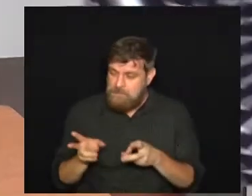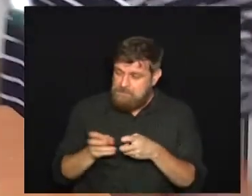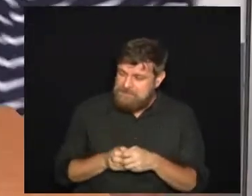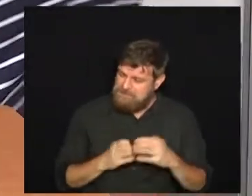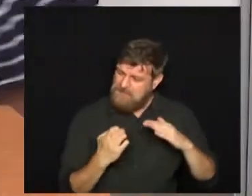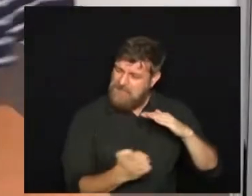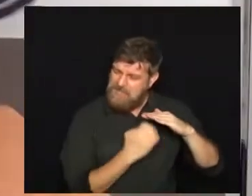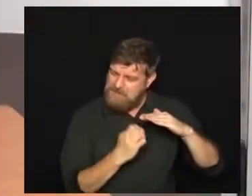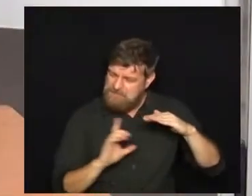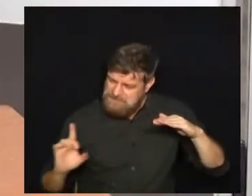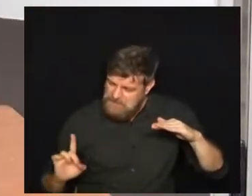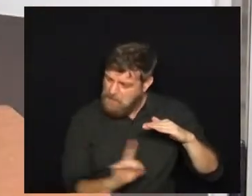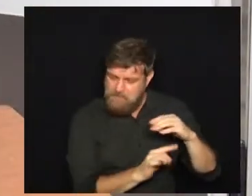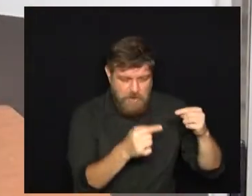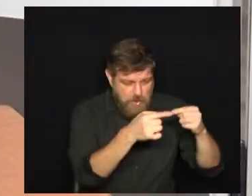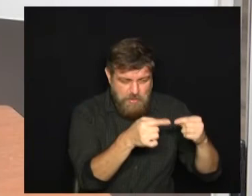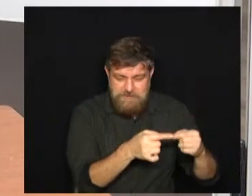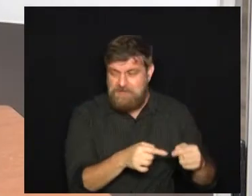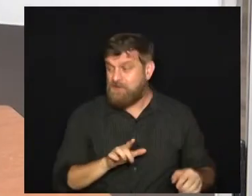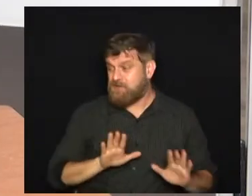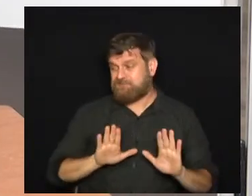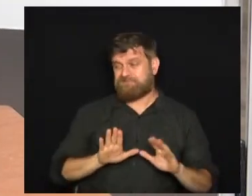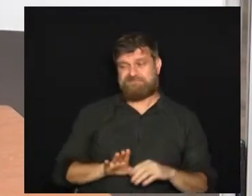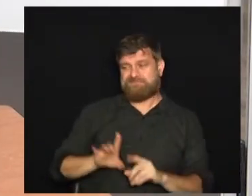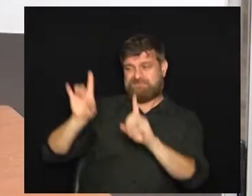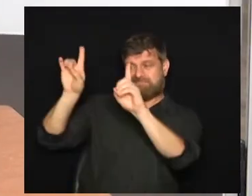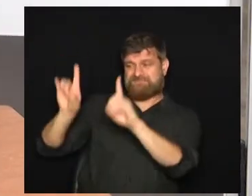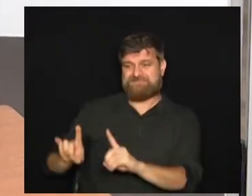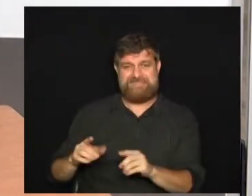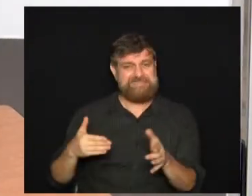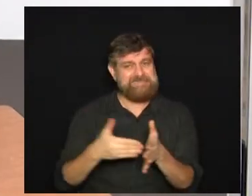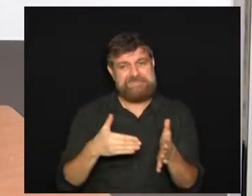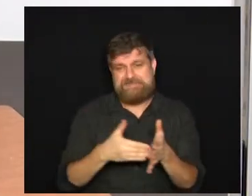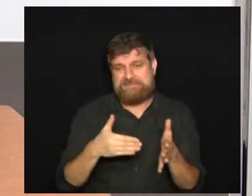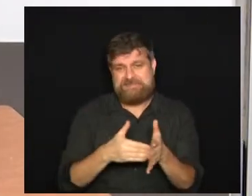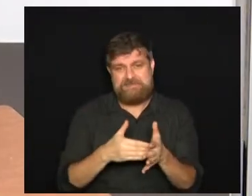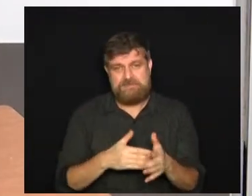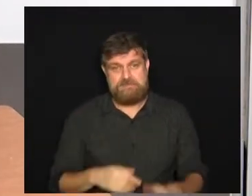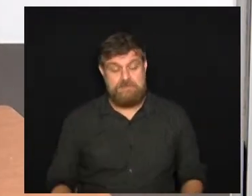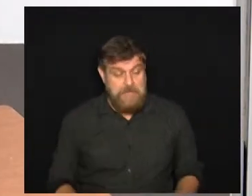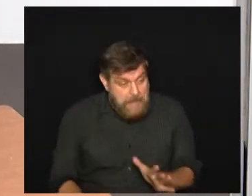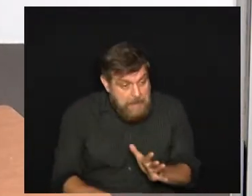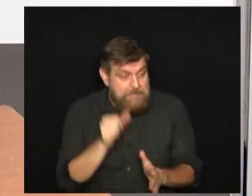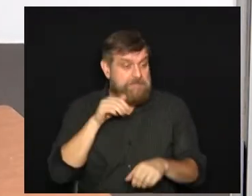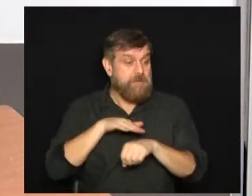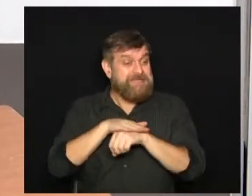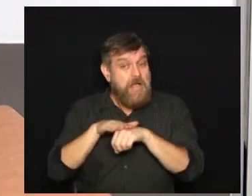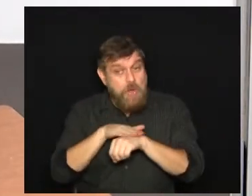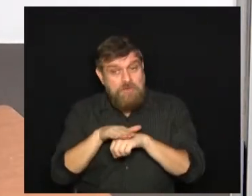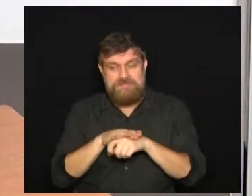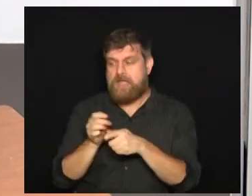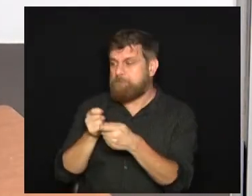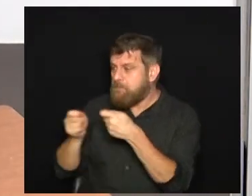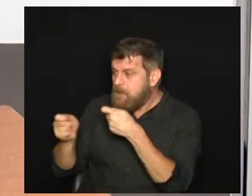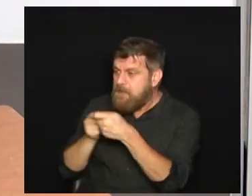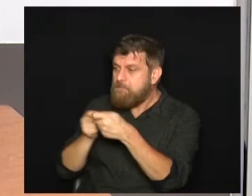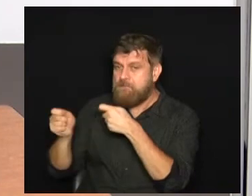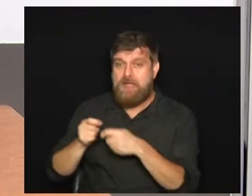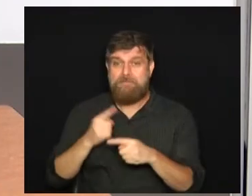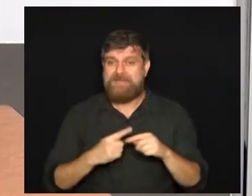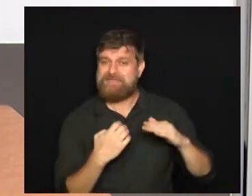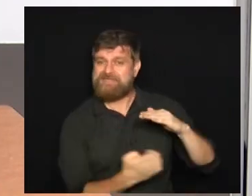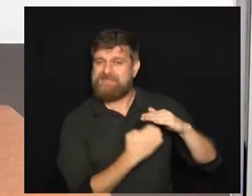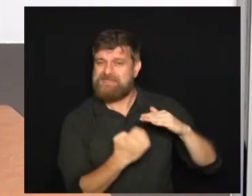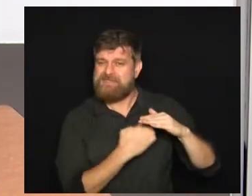para estar na sua empresa ou não, ou se aquela deficiência que ele apresenta é um impeditivo ou não. Mas primeiro conversa com a pessoa, porque tem muitas empresas que já